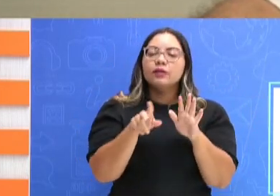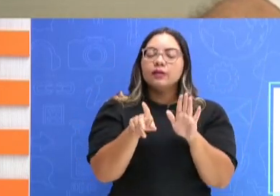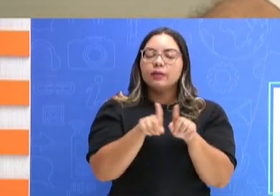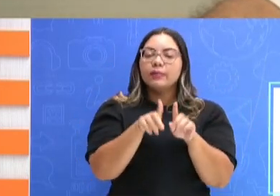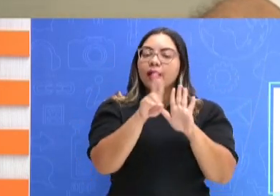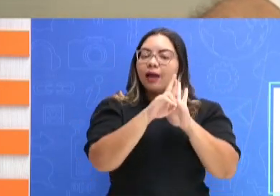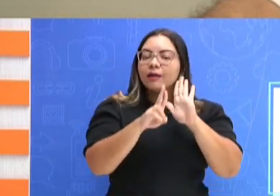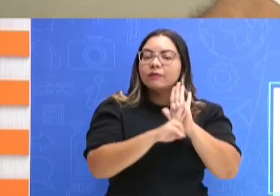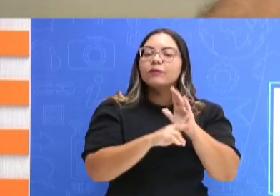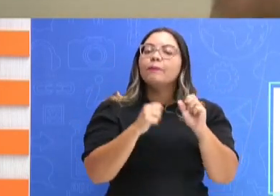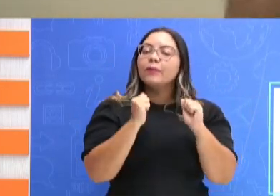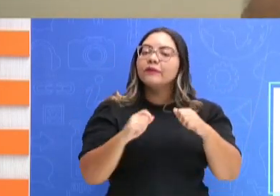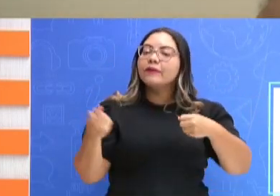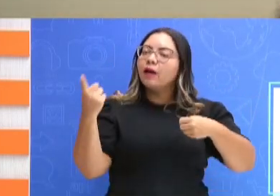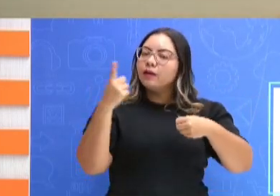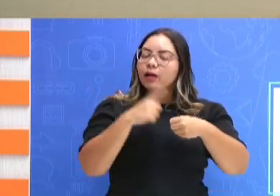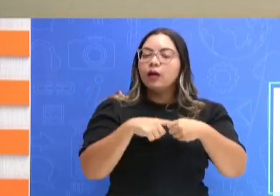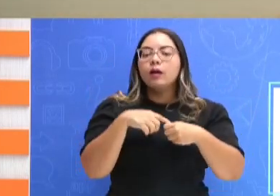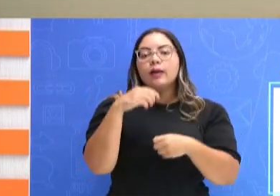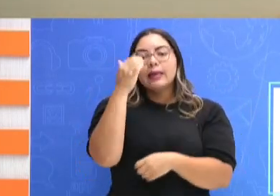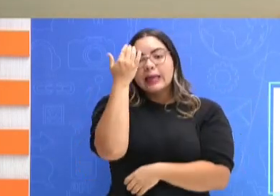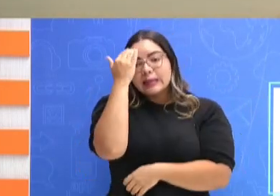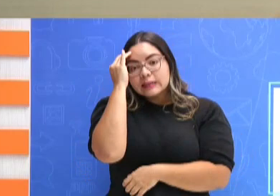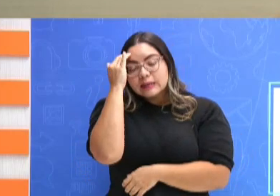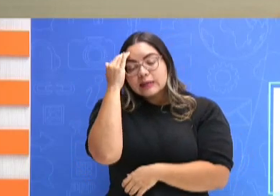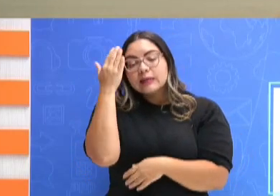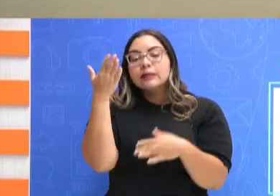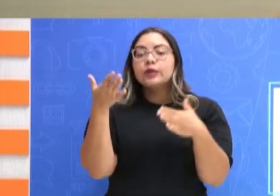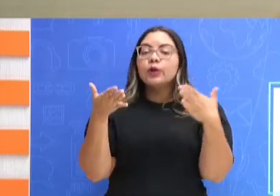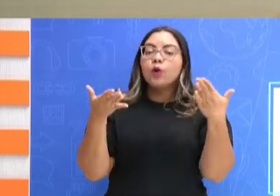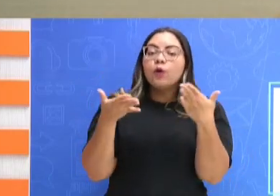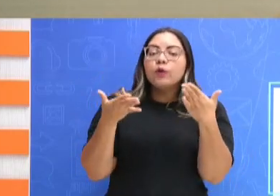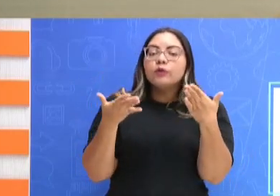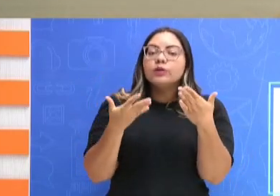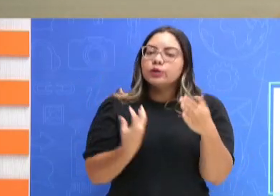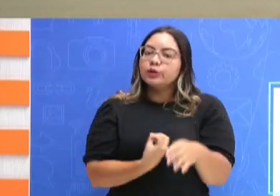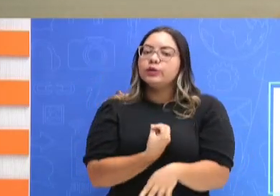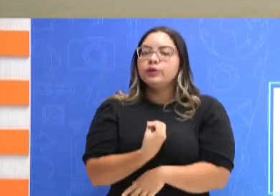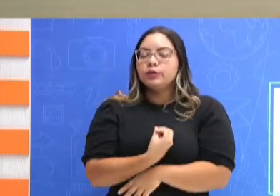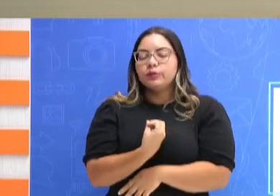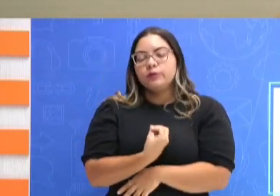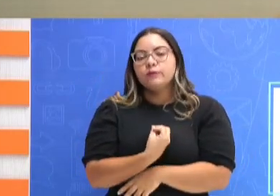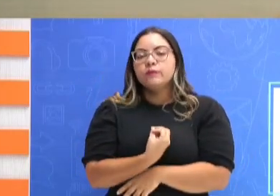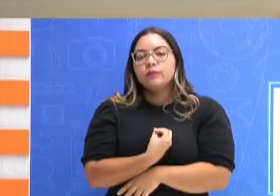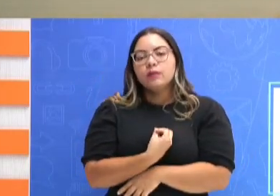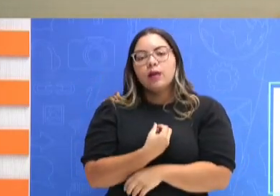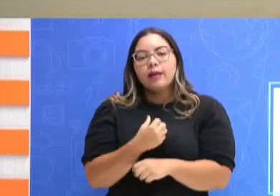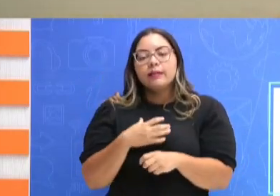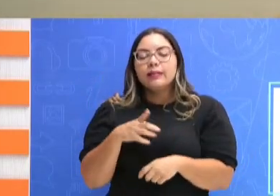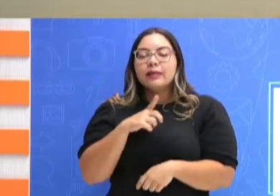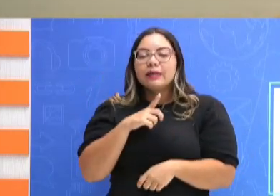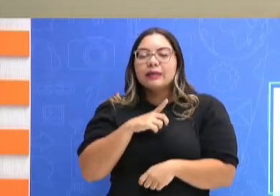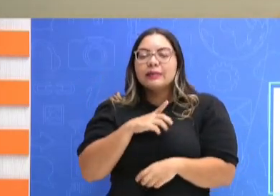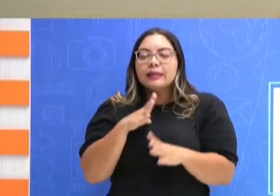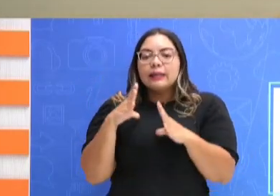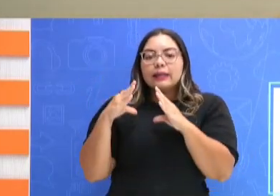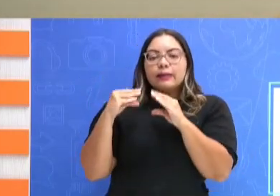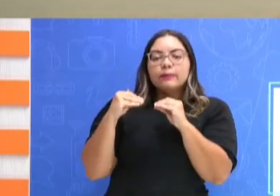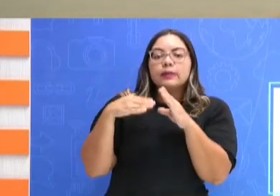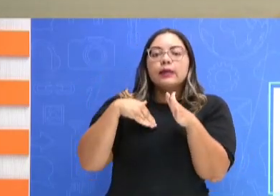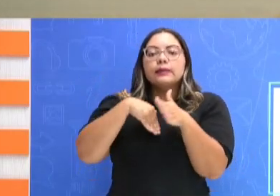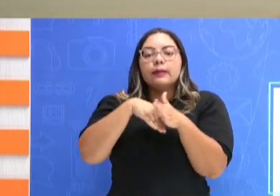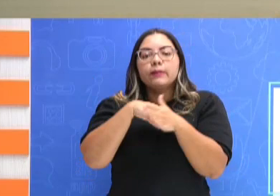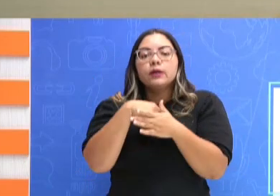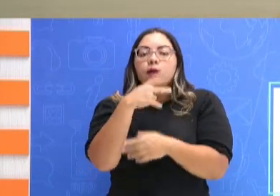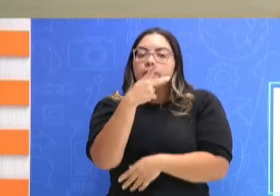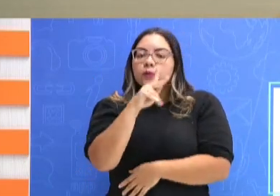possa voltar. Entenda que esse momento que a gente limitou, tá, essa prática do esporte era pensando